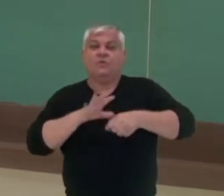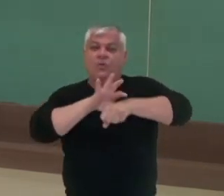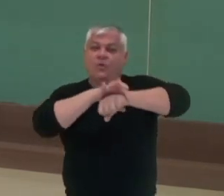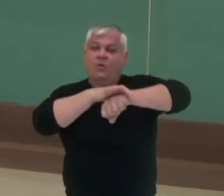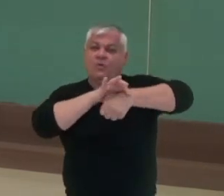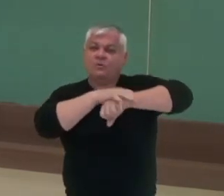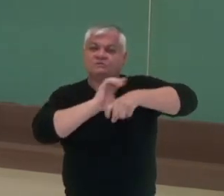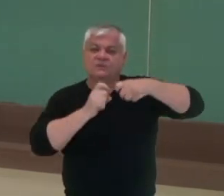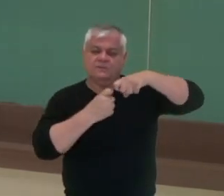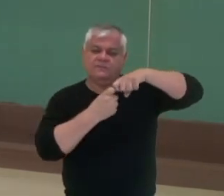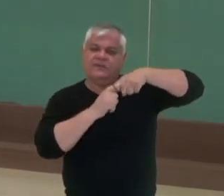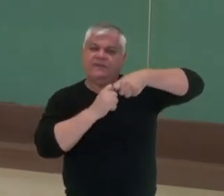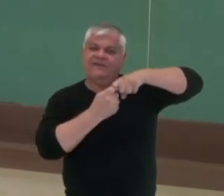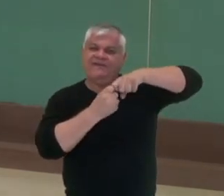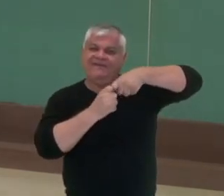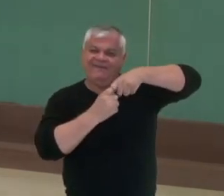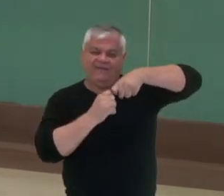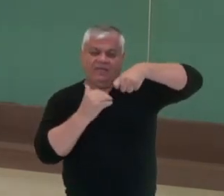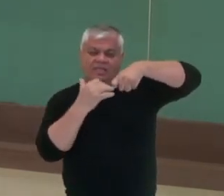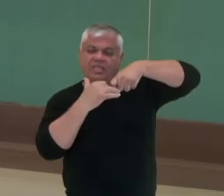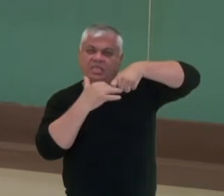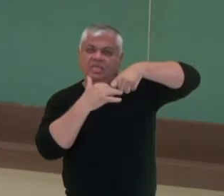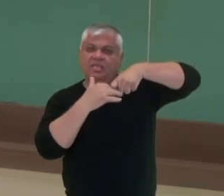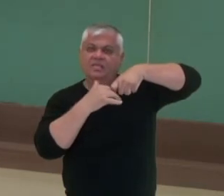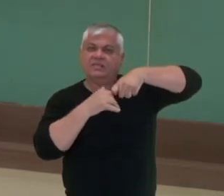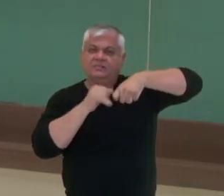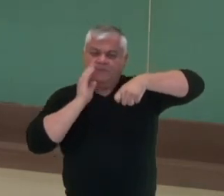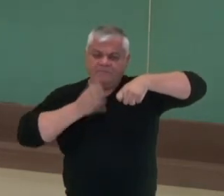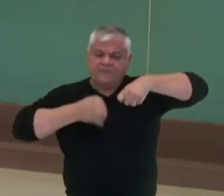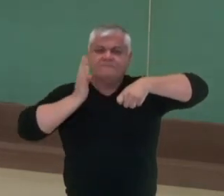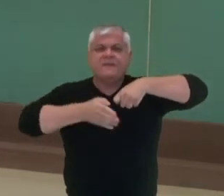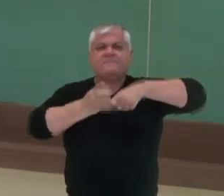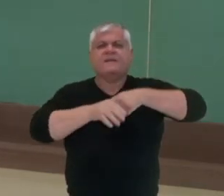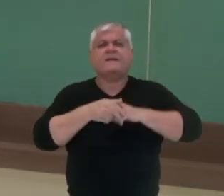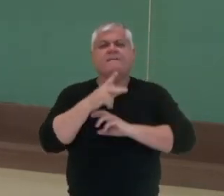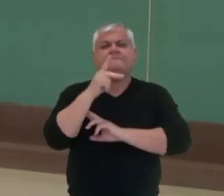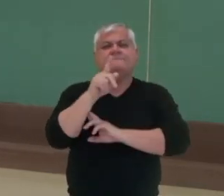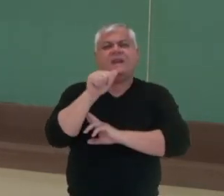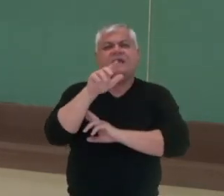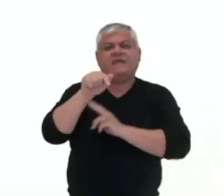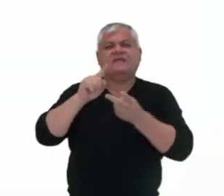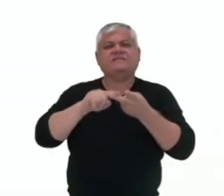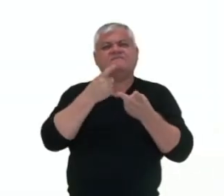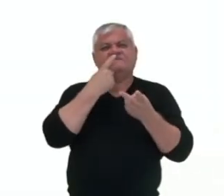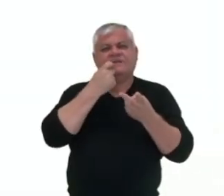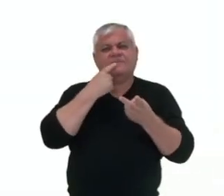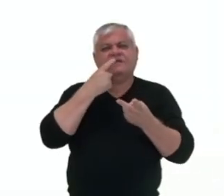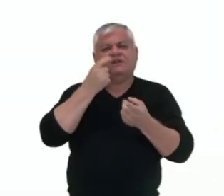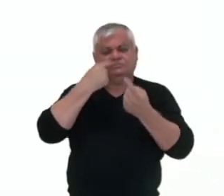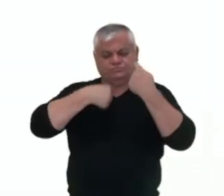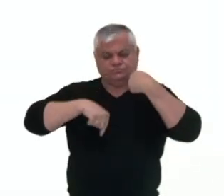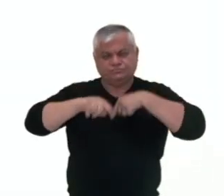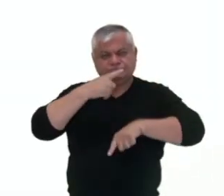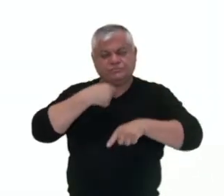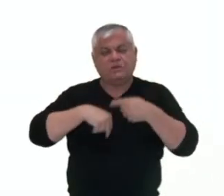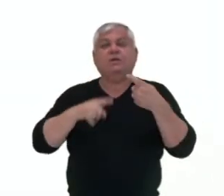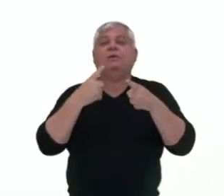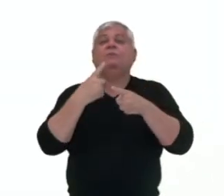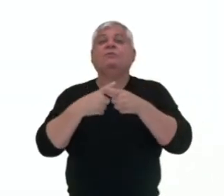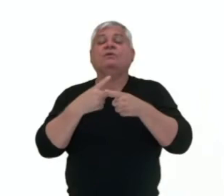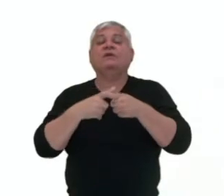vai afetar a produção também das outras células, da plaqueta e das células vermelhas do sangue, porque ela